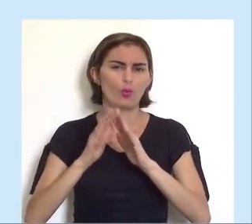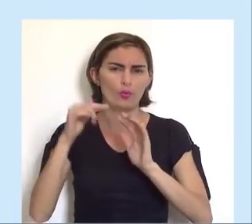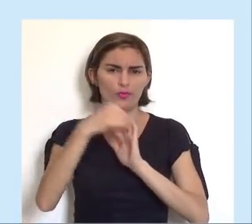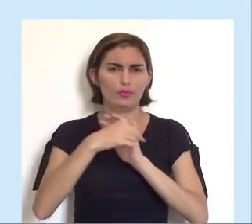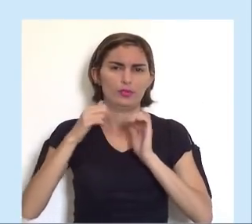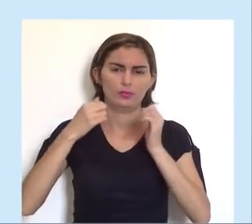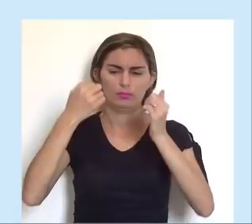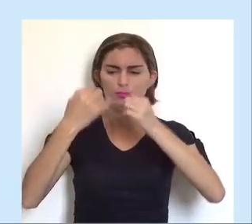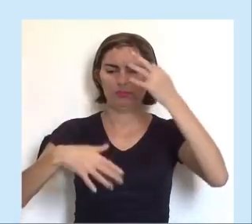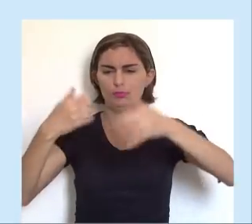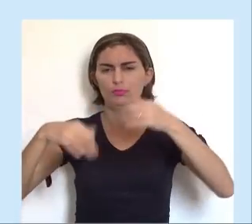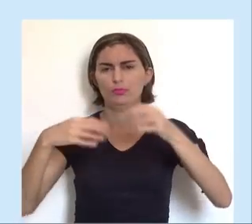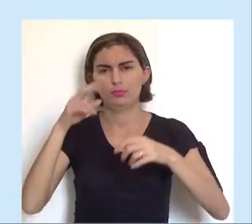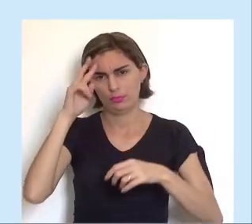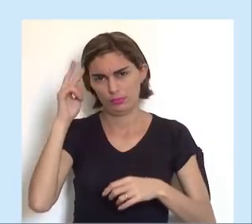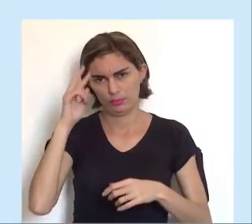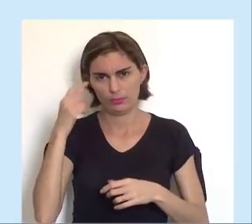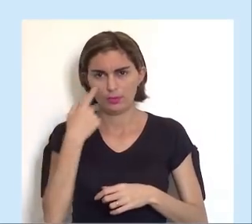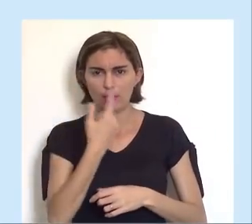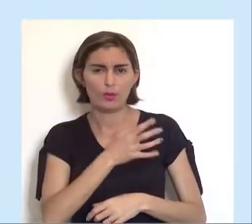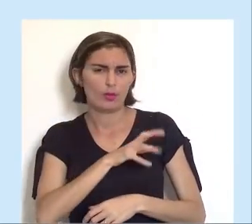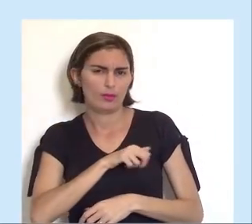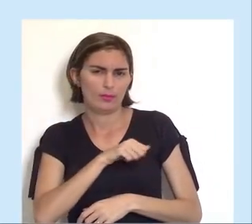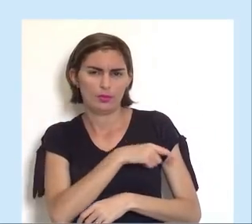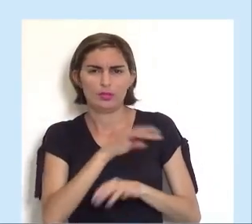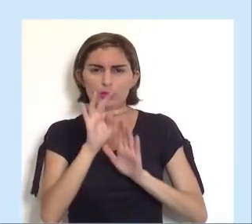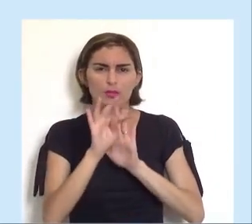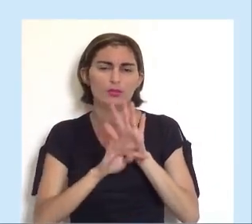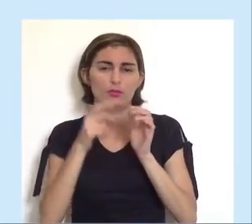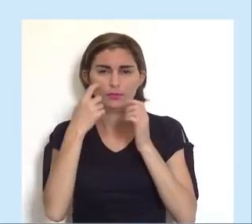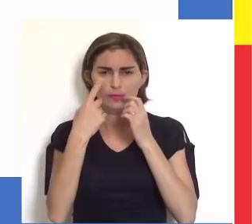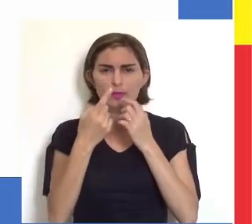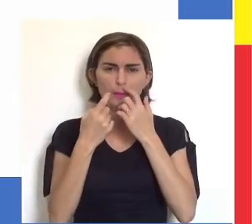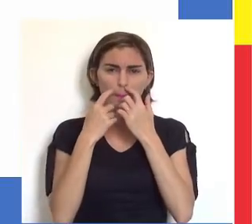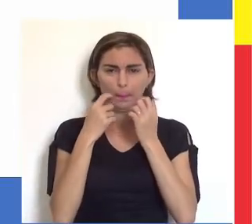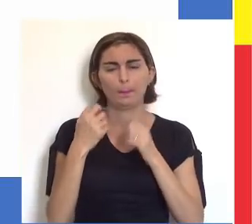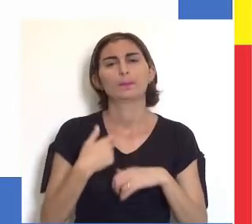enredo dessa história aqui, tá bem? Eu adoro esse texto, então vamos lá.